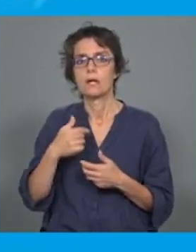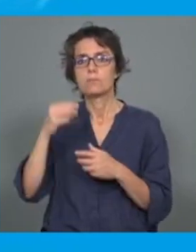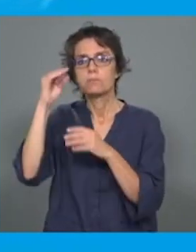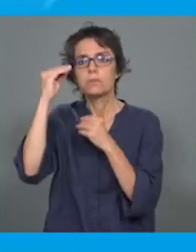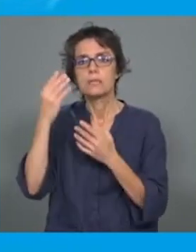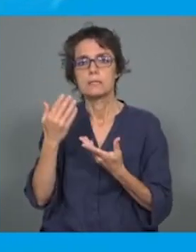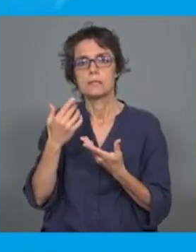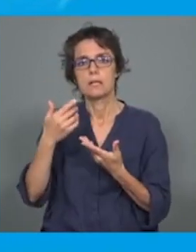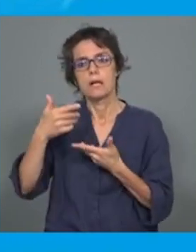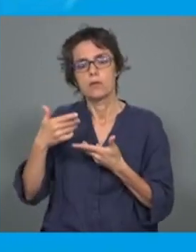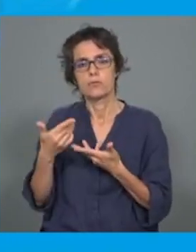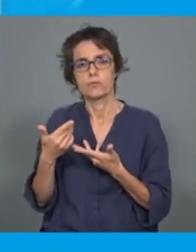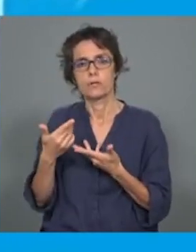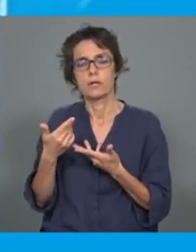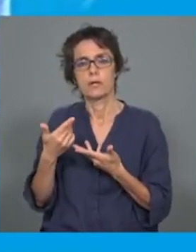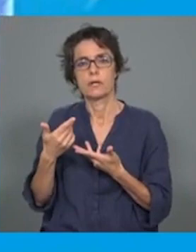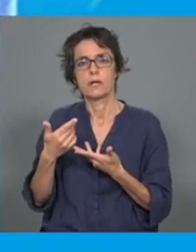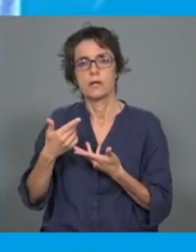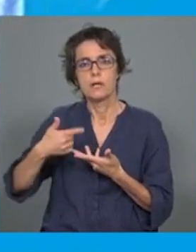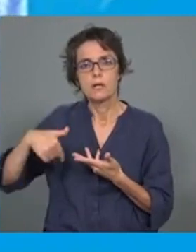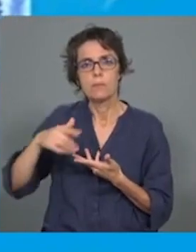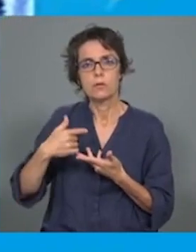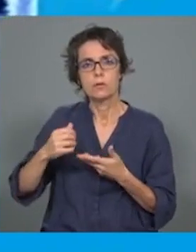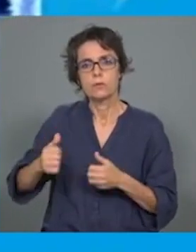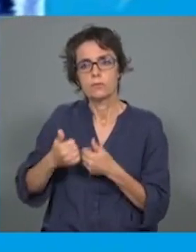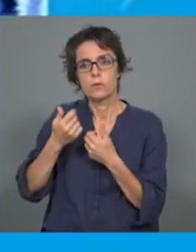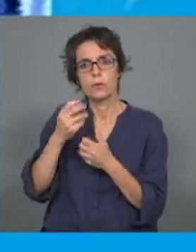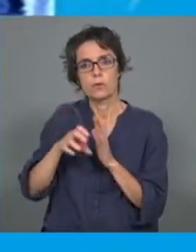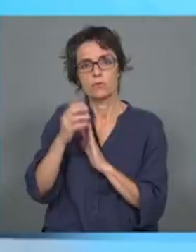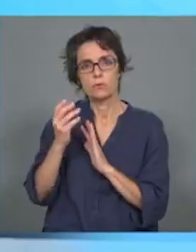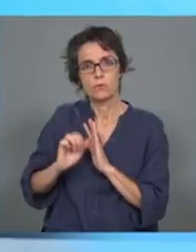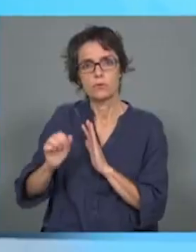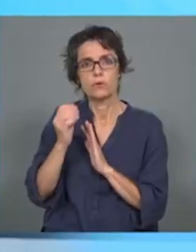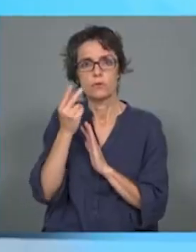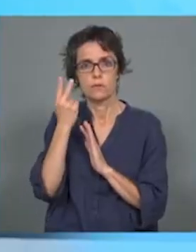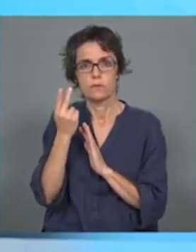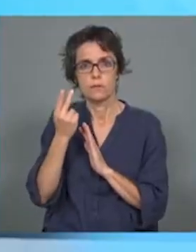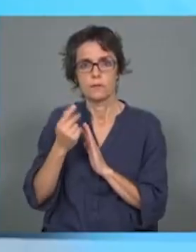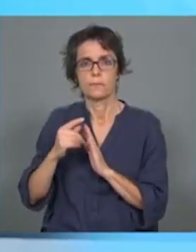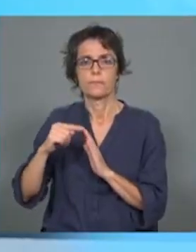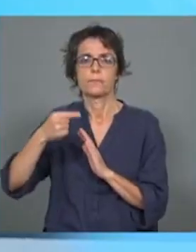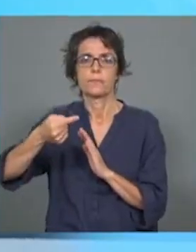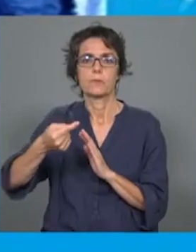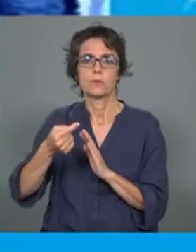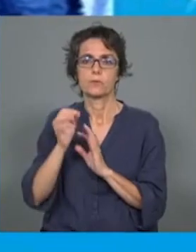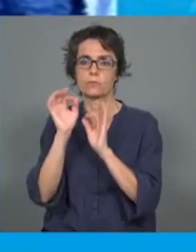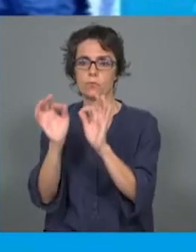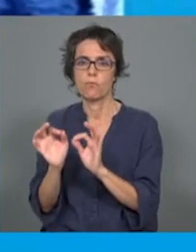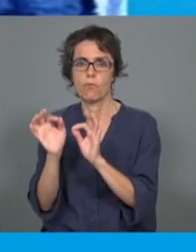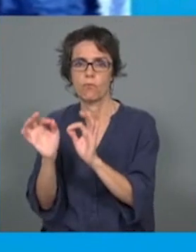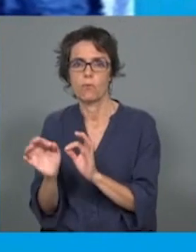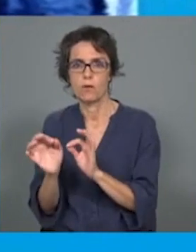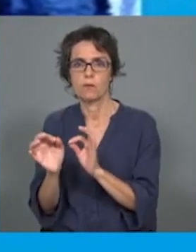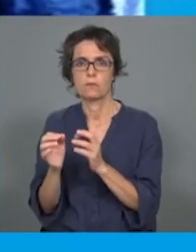nos ajudar, num certo sentido, em melhorar a nossa condição, se for o caso. E, portanto, depois temos toda a terapia e